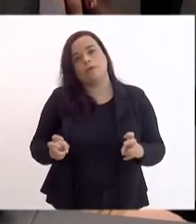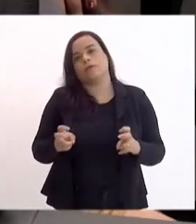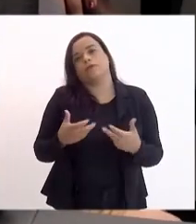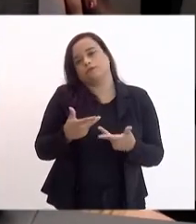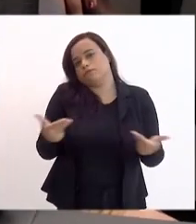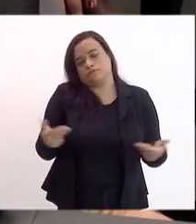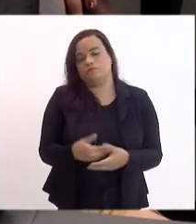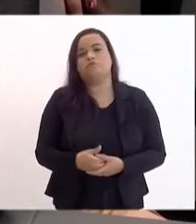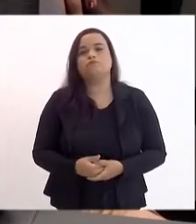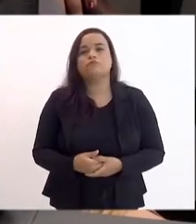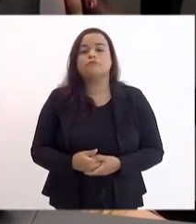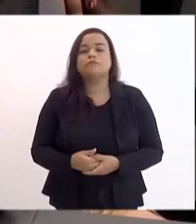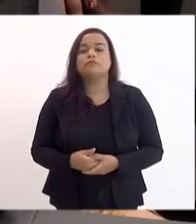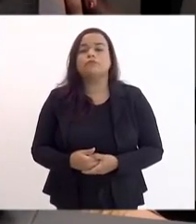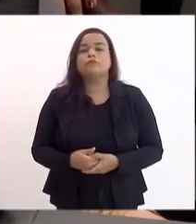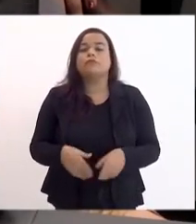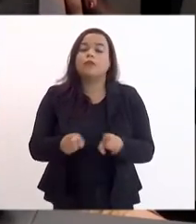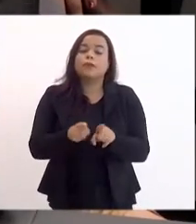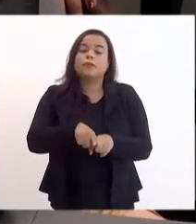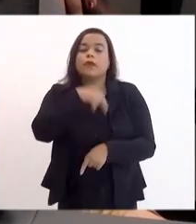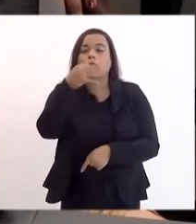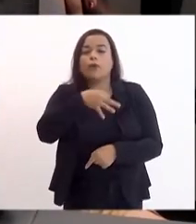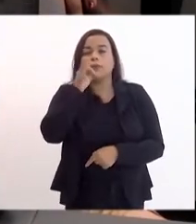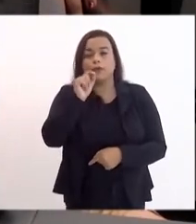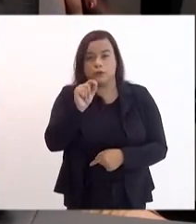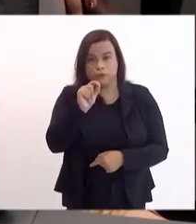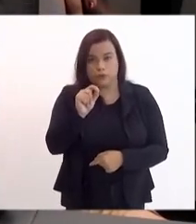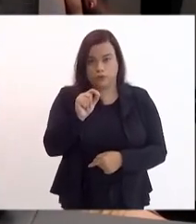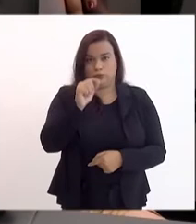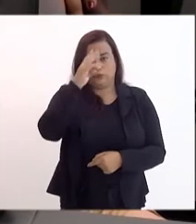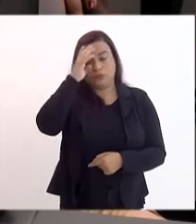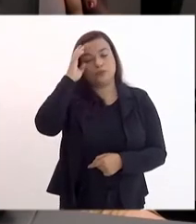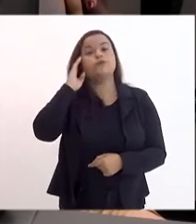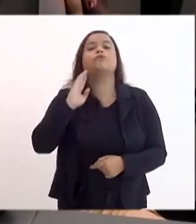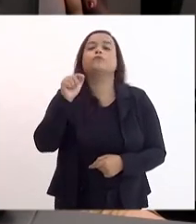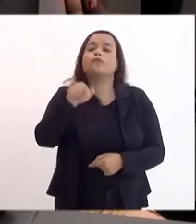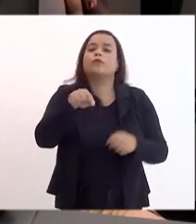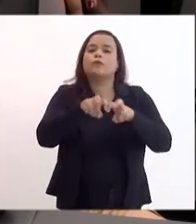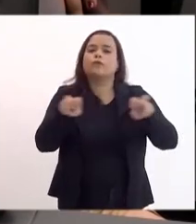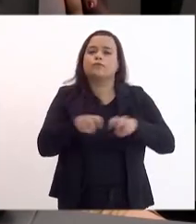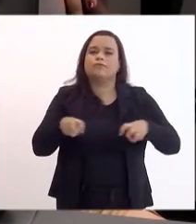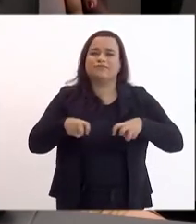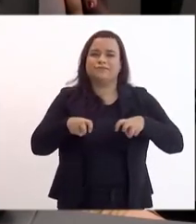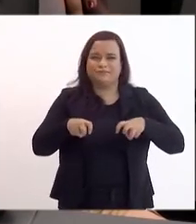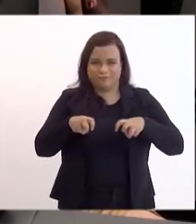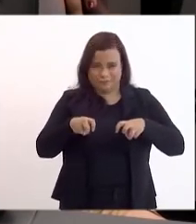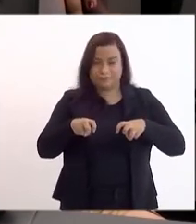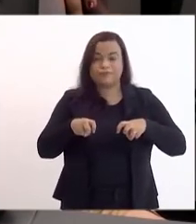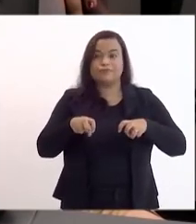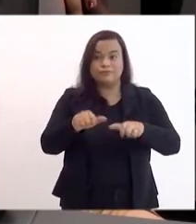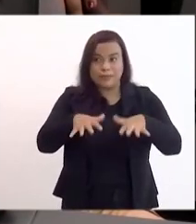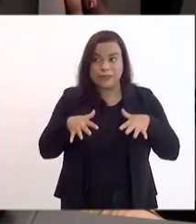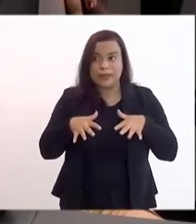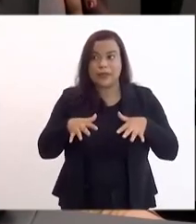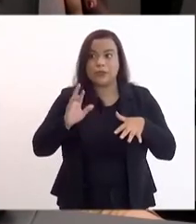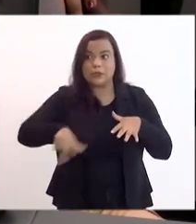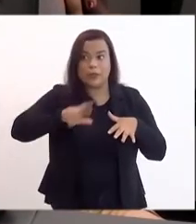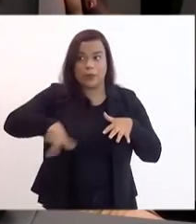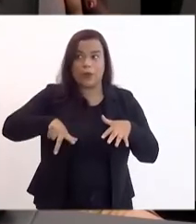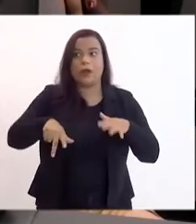tema. E acho também que o plenário não é instância recursal da